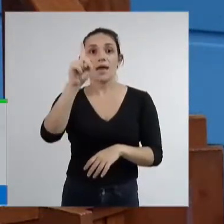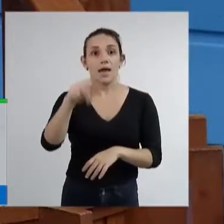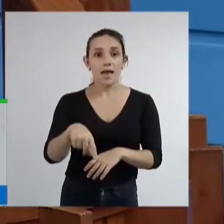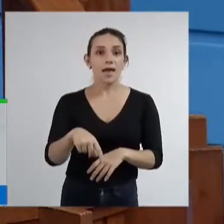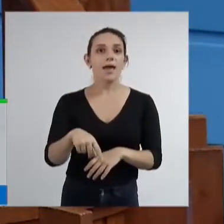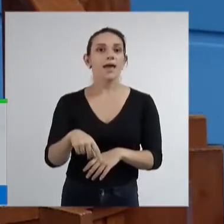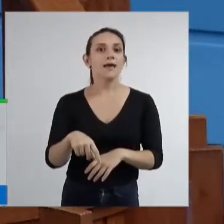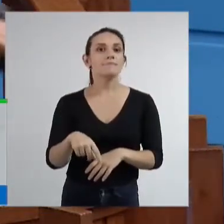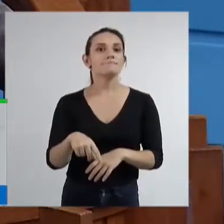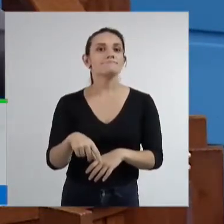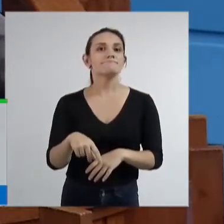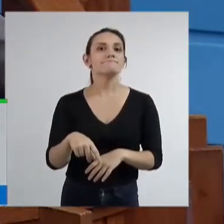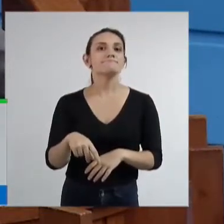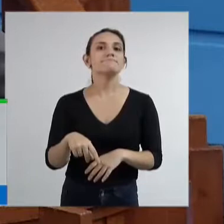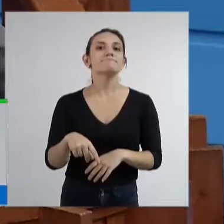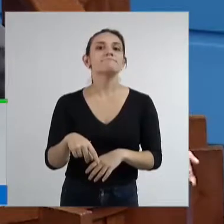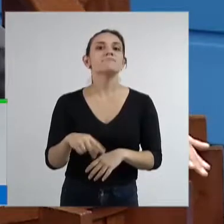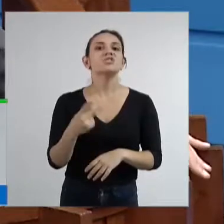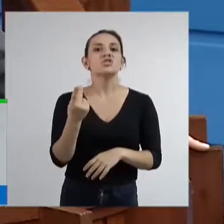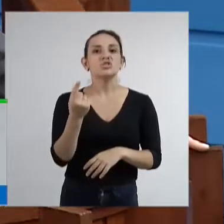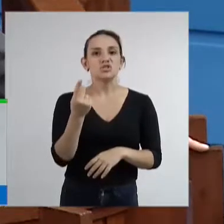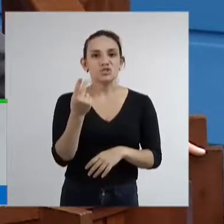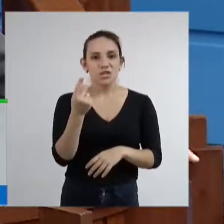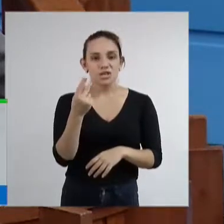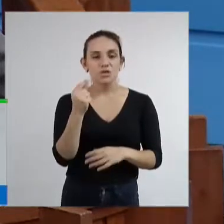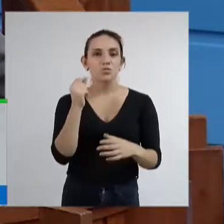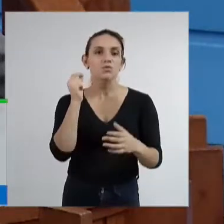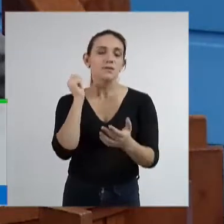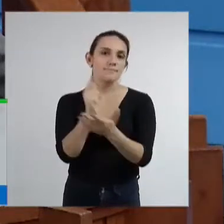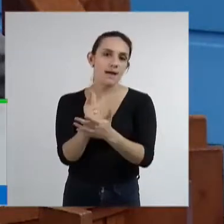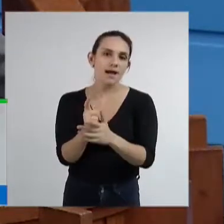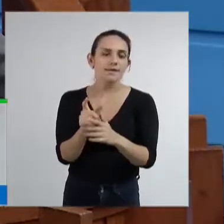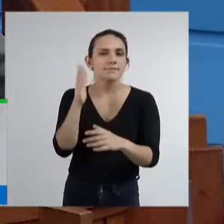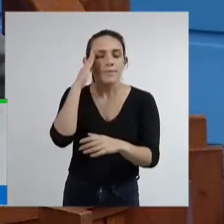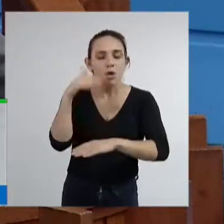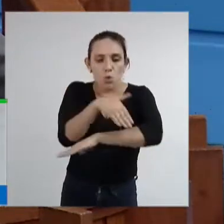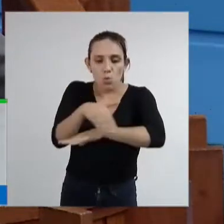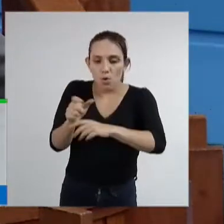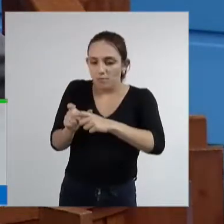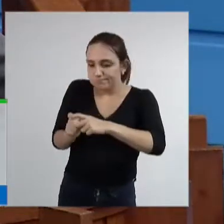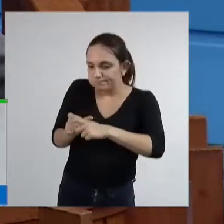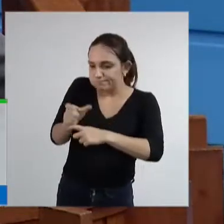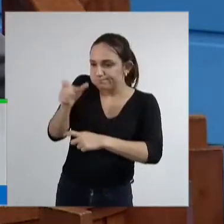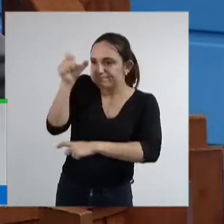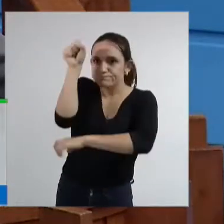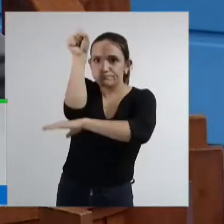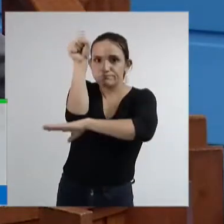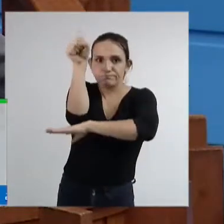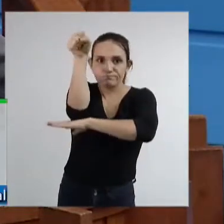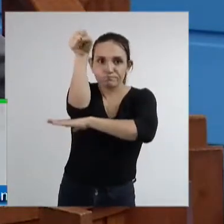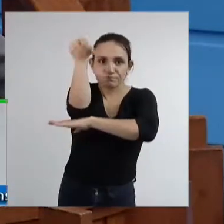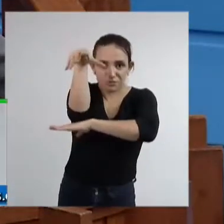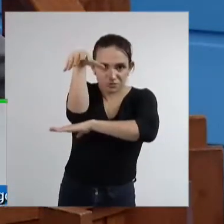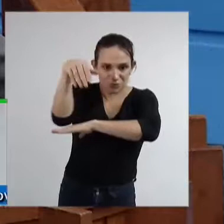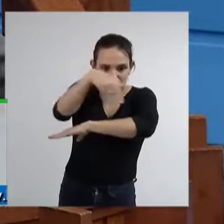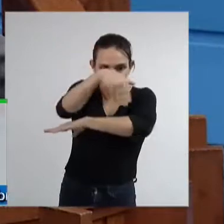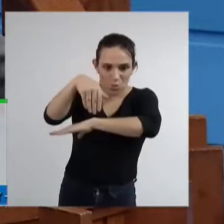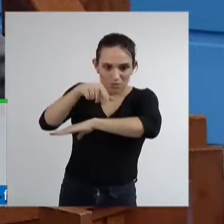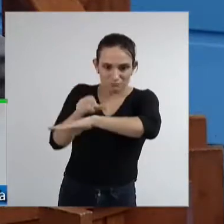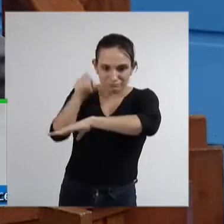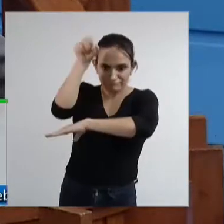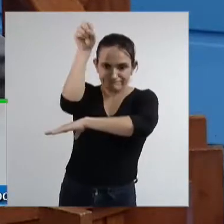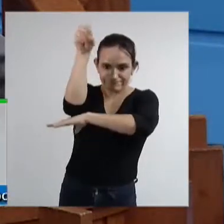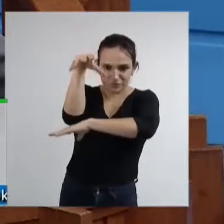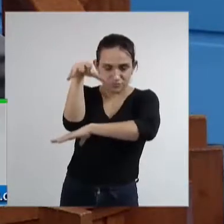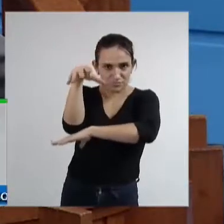a vida de muitos cidadãos sul-mato-grossenses. Eu apresentei um projeto